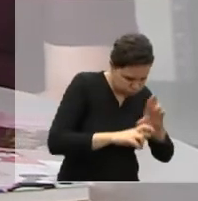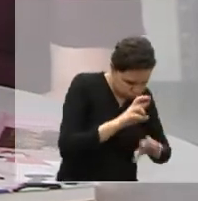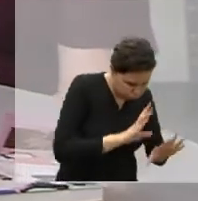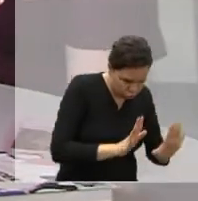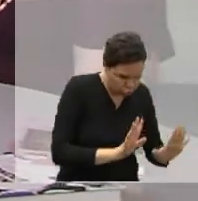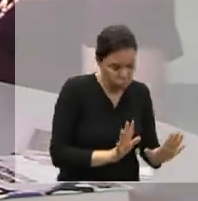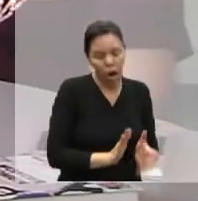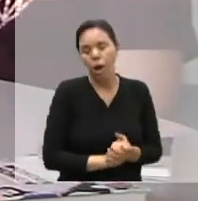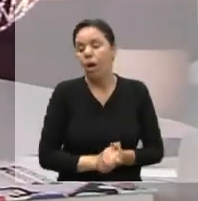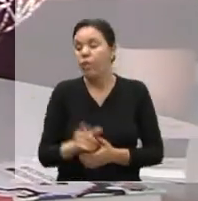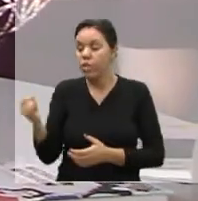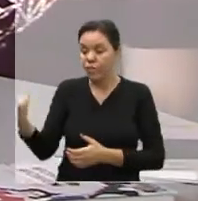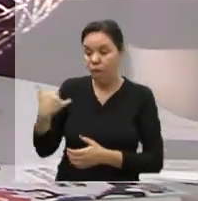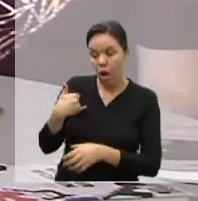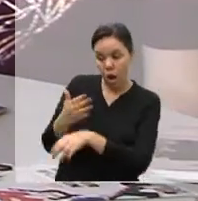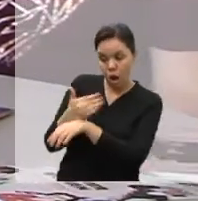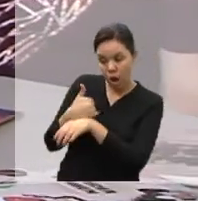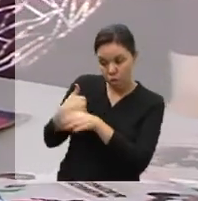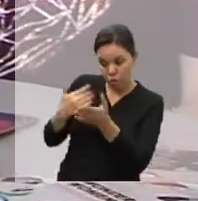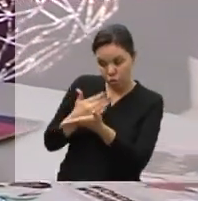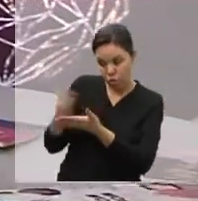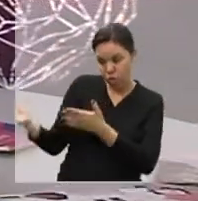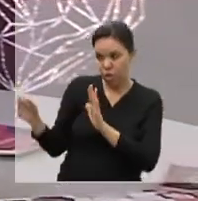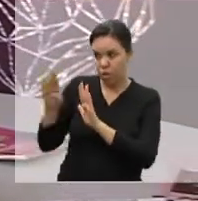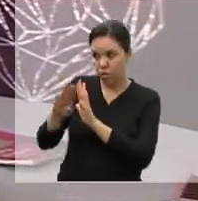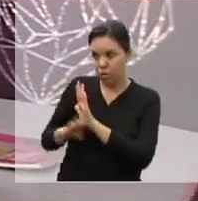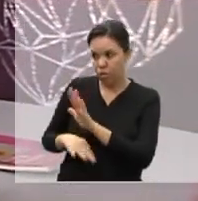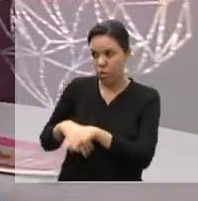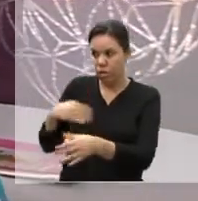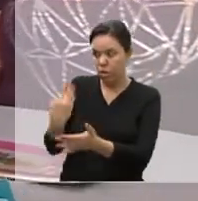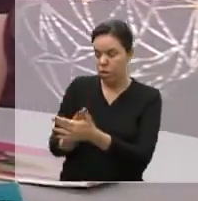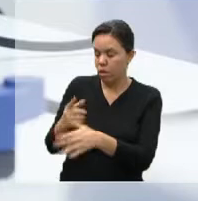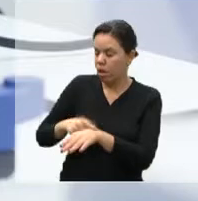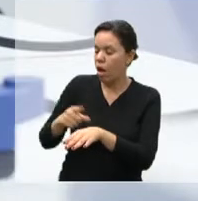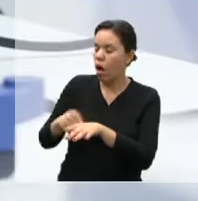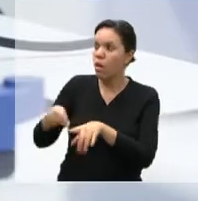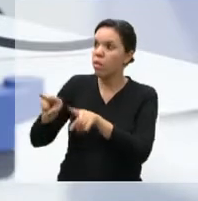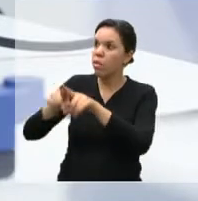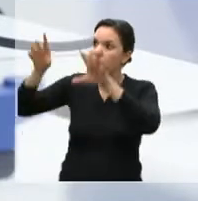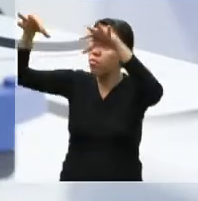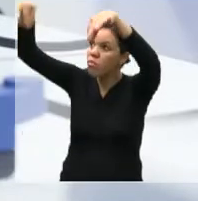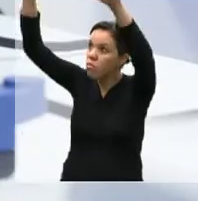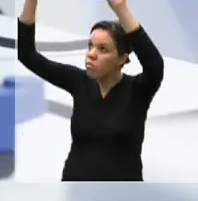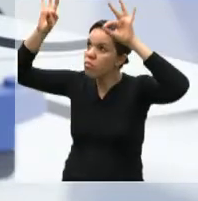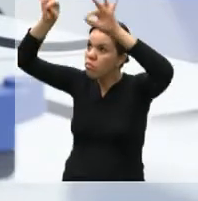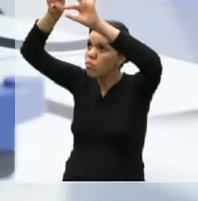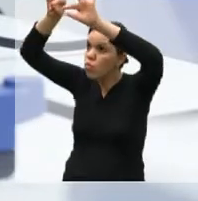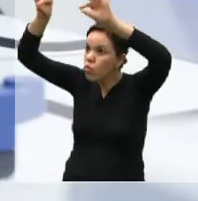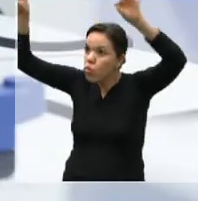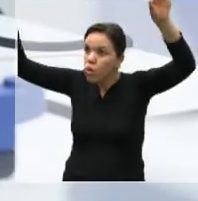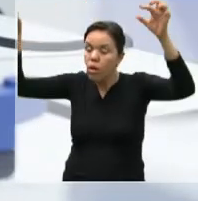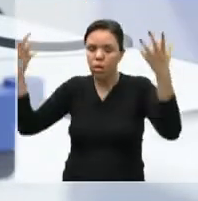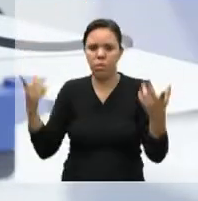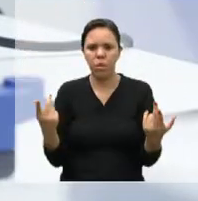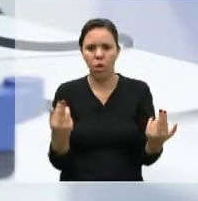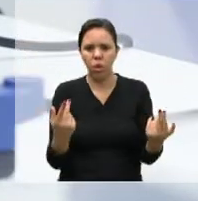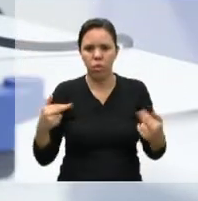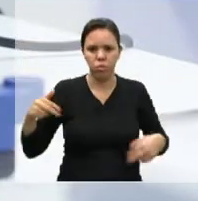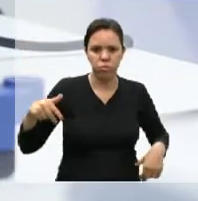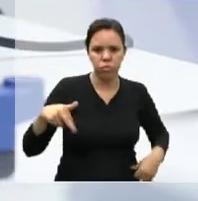me falado anteriormente, antes do programa começar, até na hora de estender uma roupa tem ciência. Exatamente. Ciência, pegando o caminho que